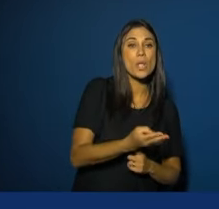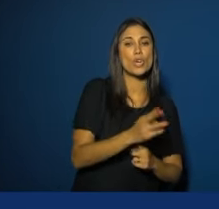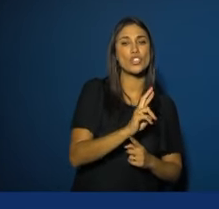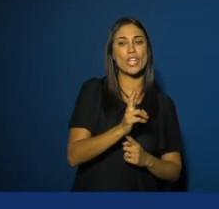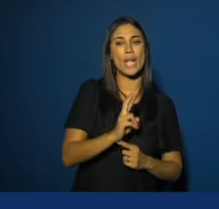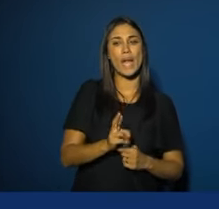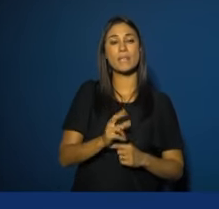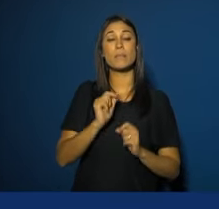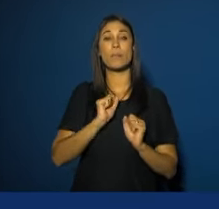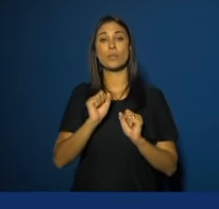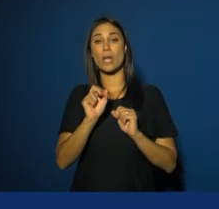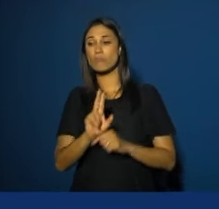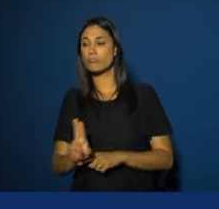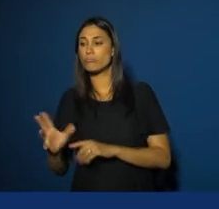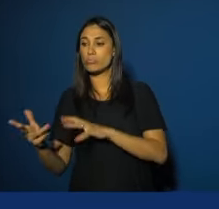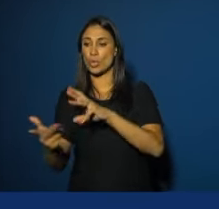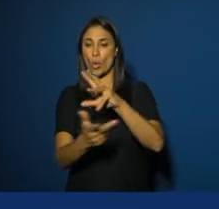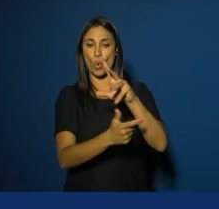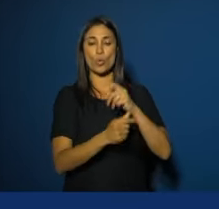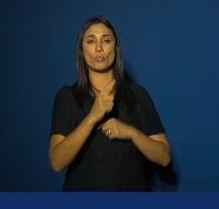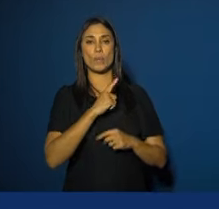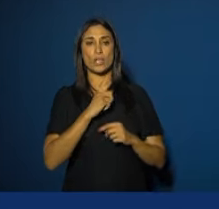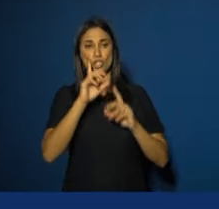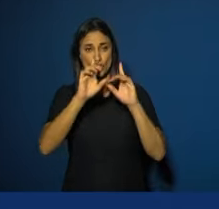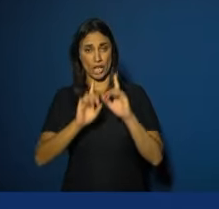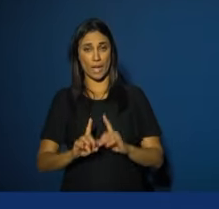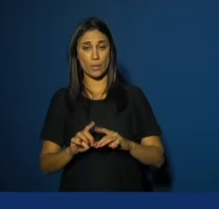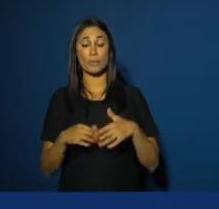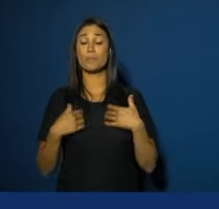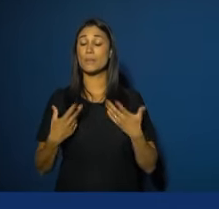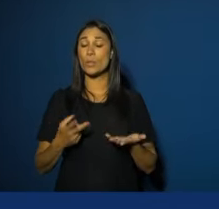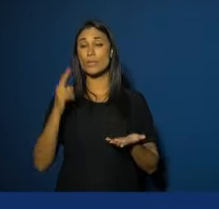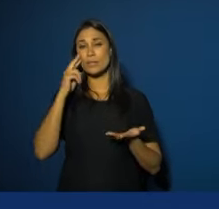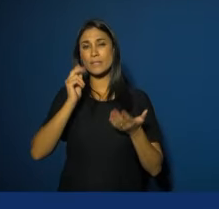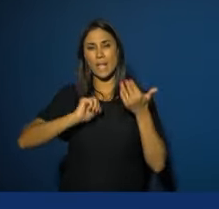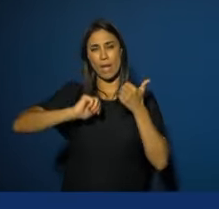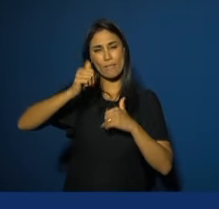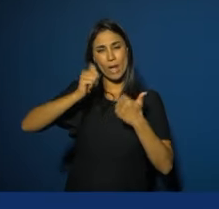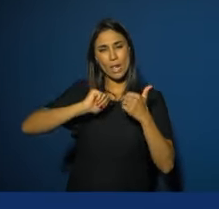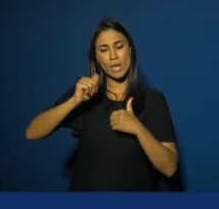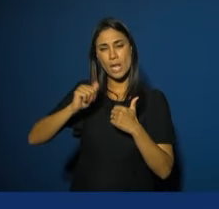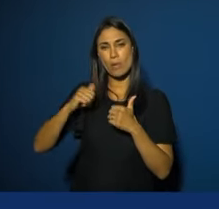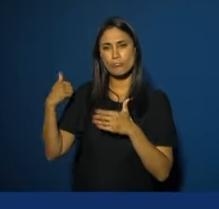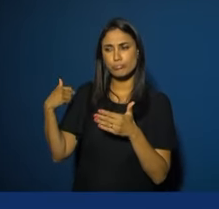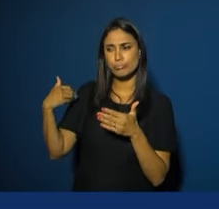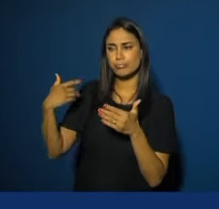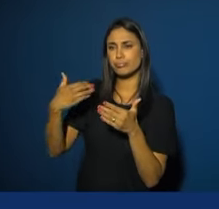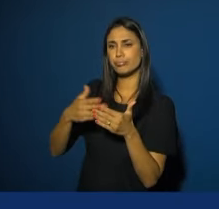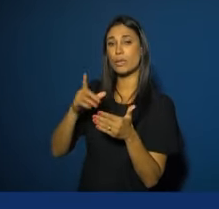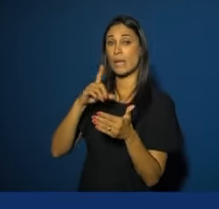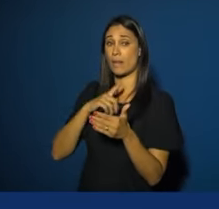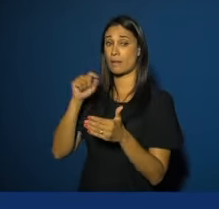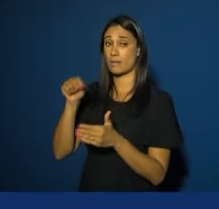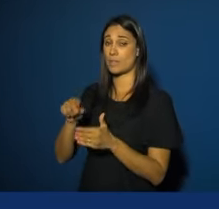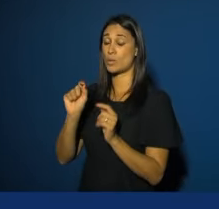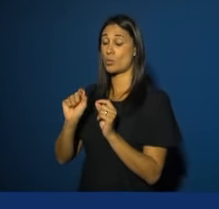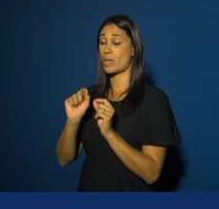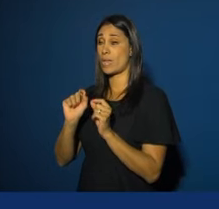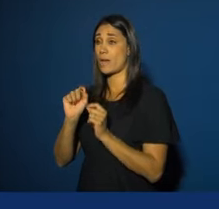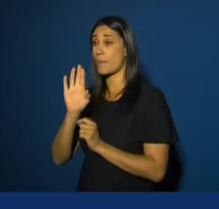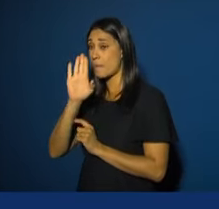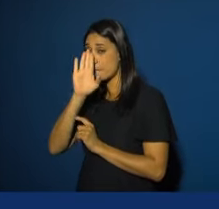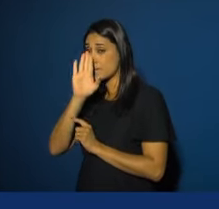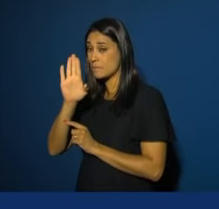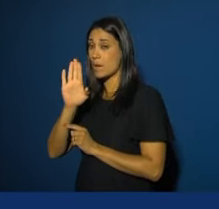você universalizar. Então, quando você analisa a trajetória do Equatorial, ela tem sido um player